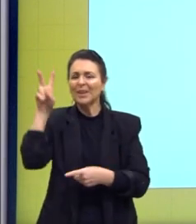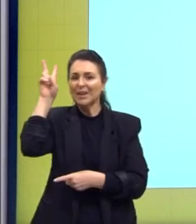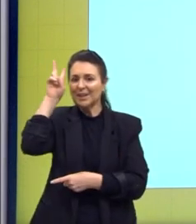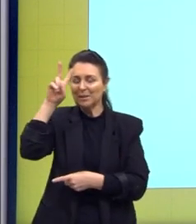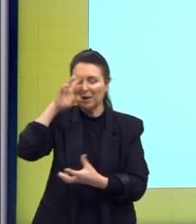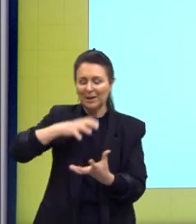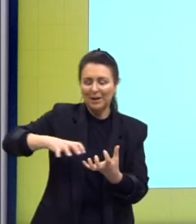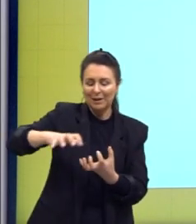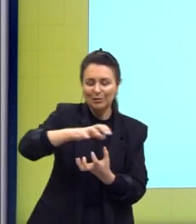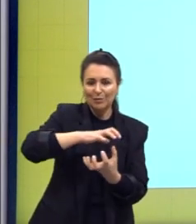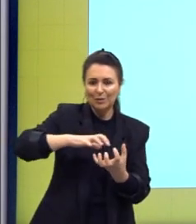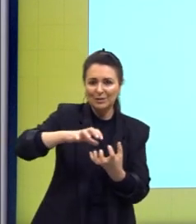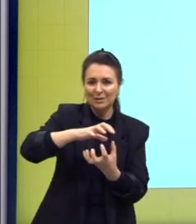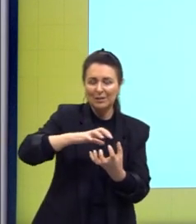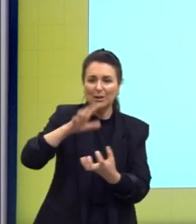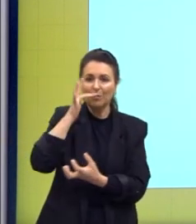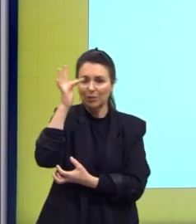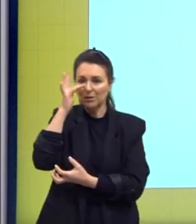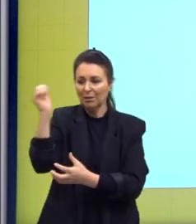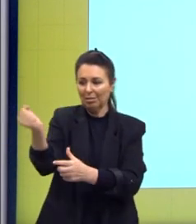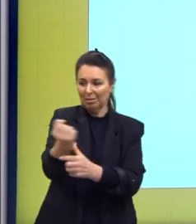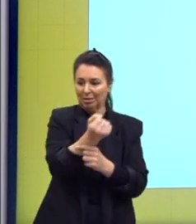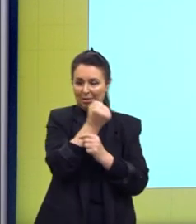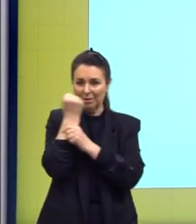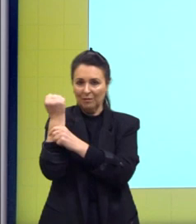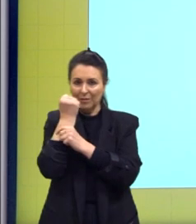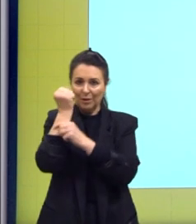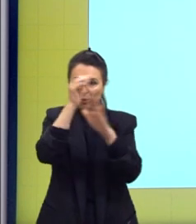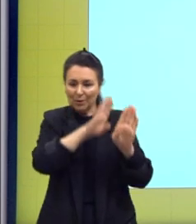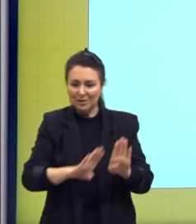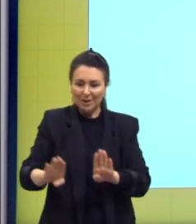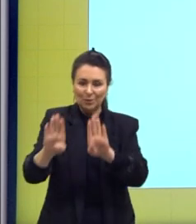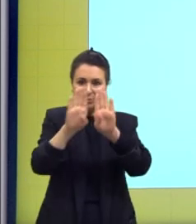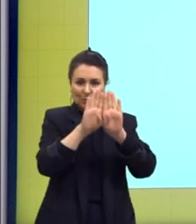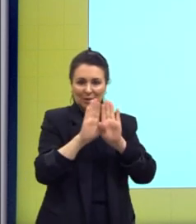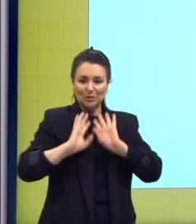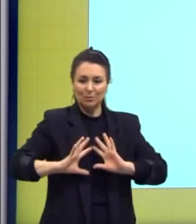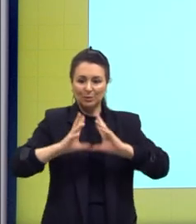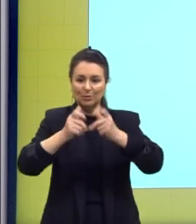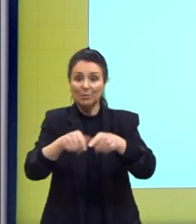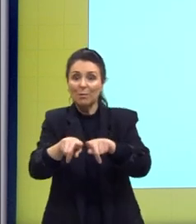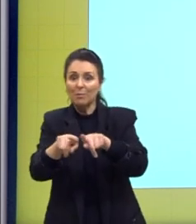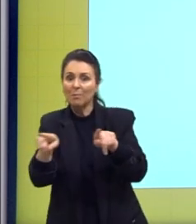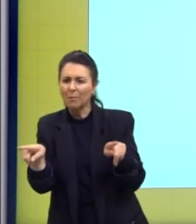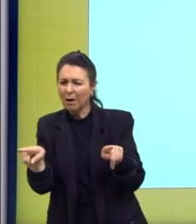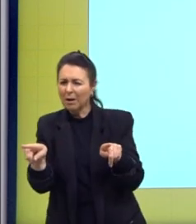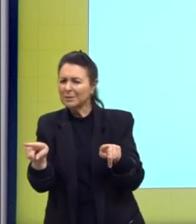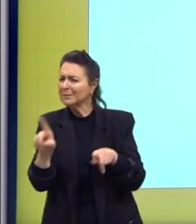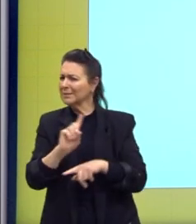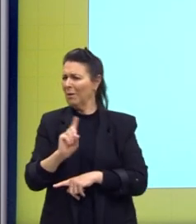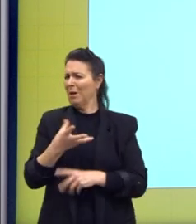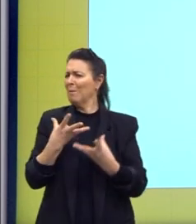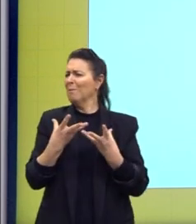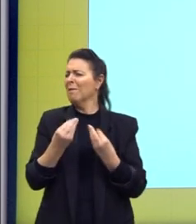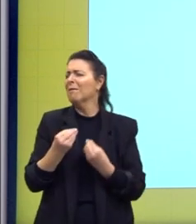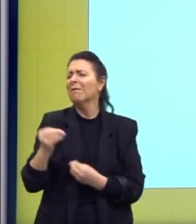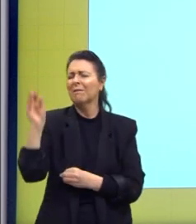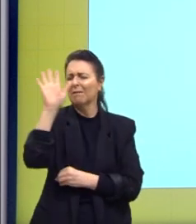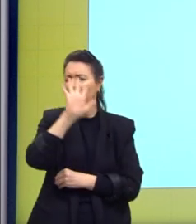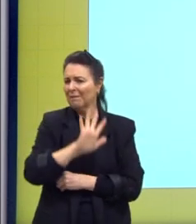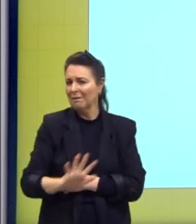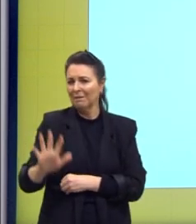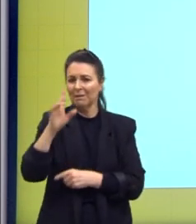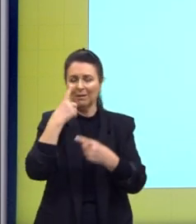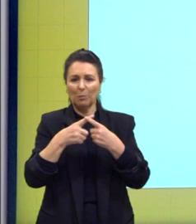lembrar que a revolução francesa no final defendeu essa igualdade civil mas não de uma forma tão Universal assim né porque